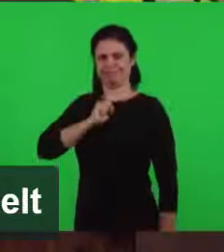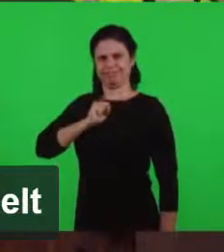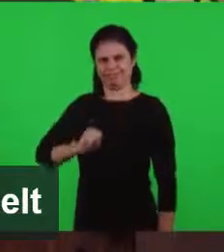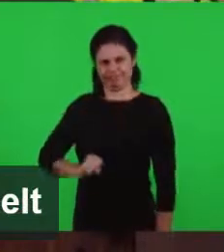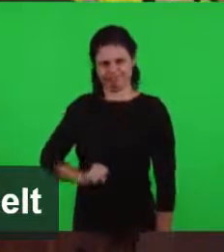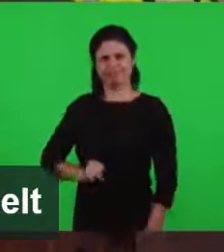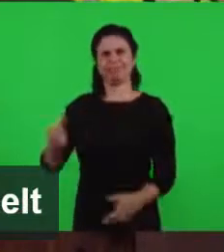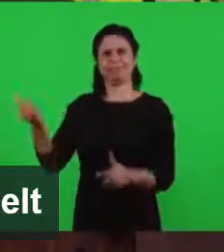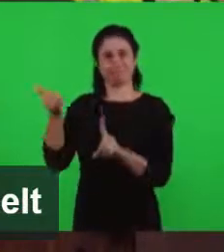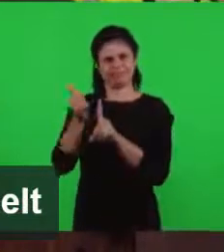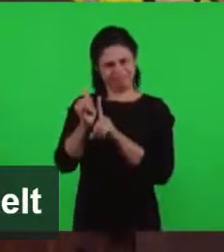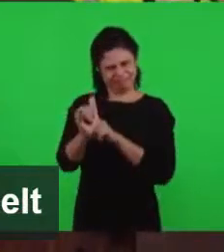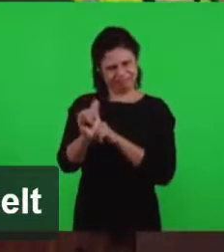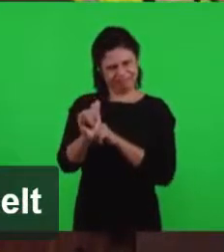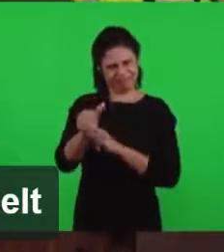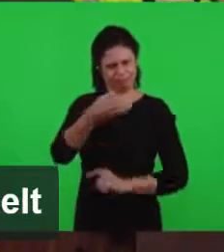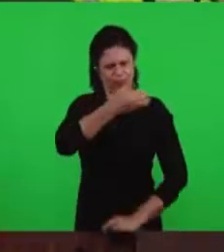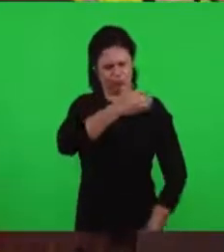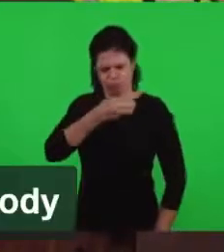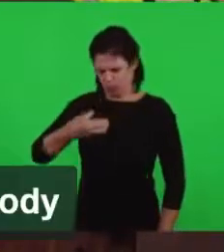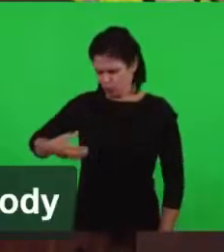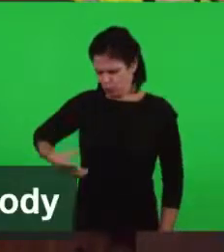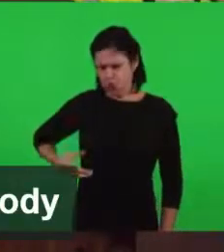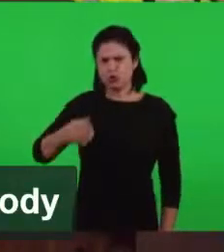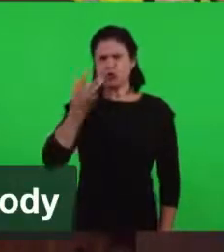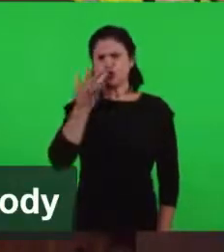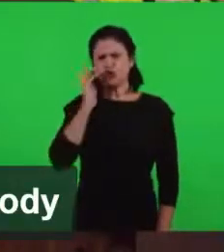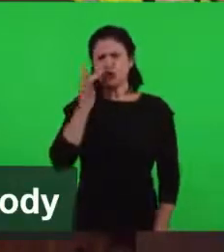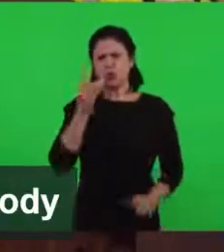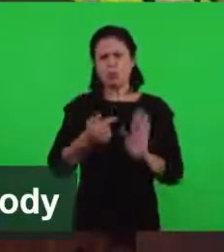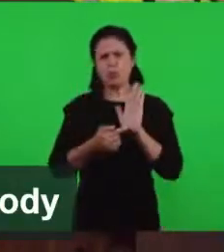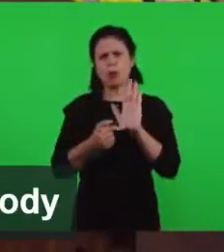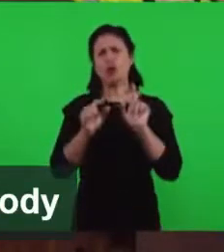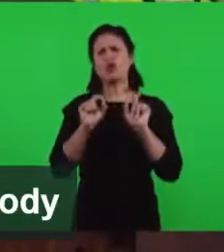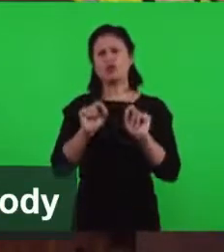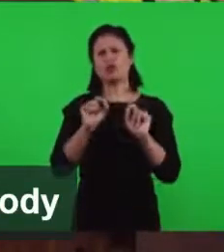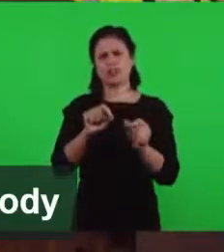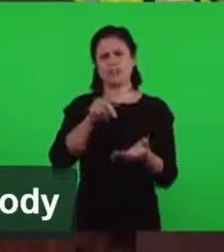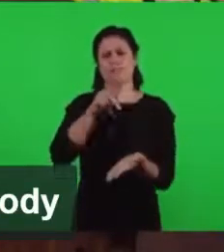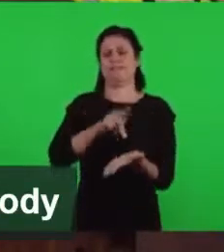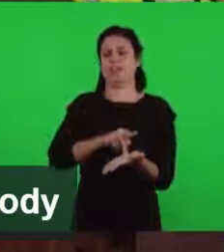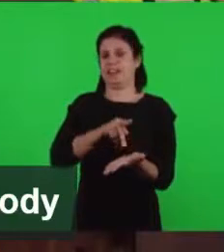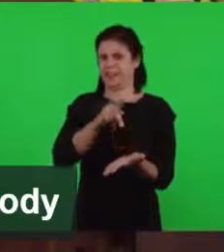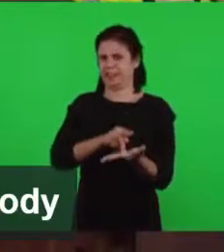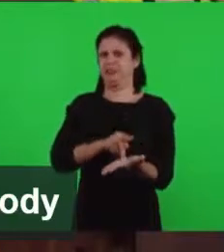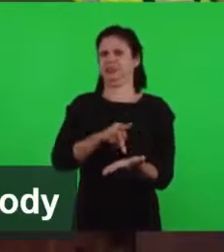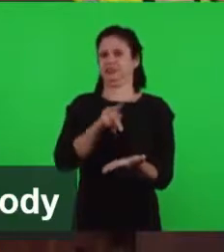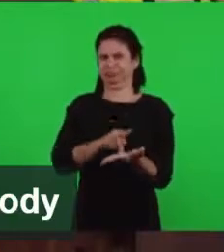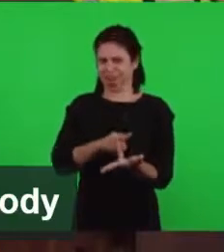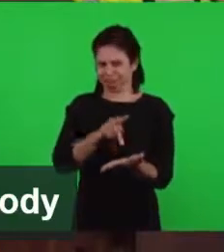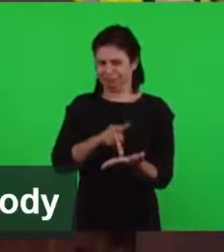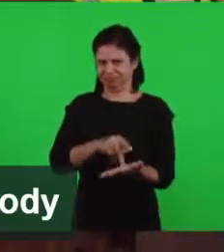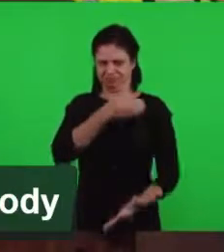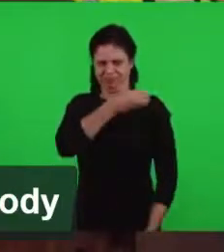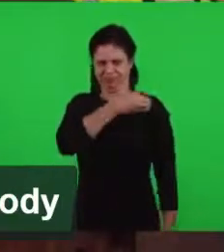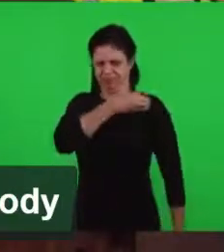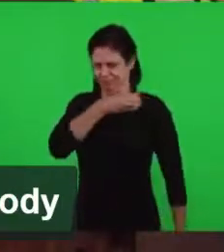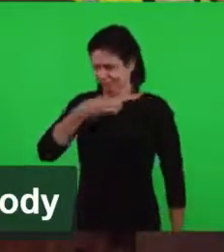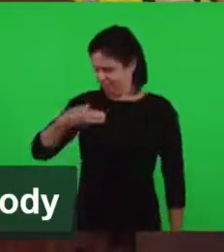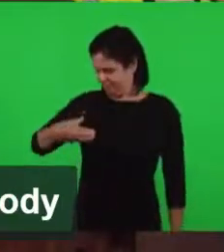profética o cinto de ouro fala da verdade que